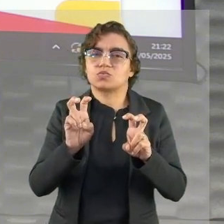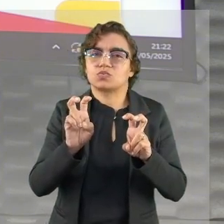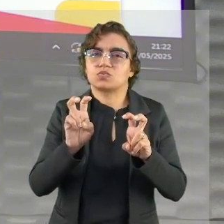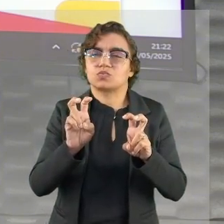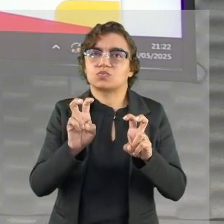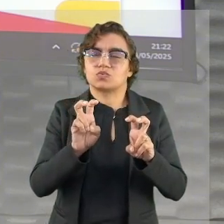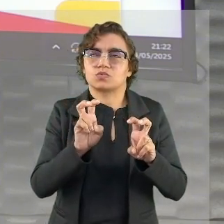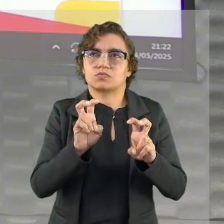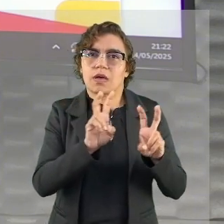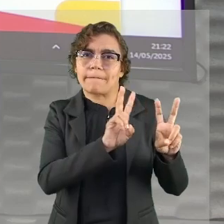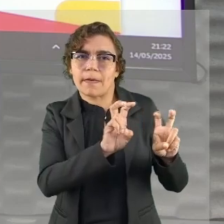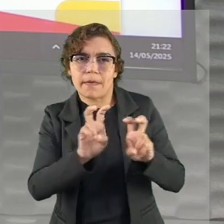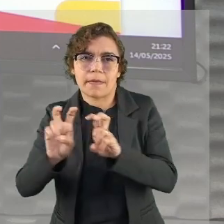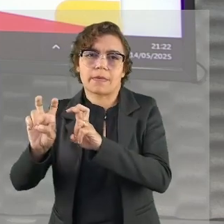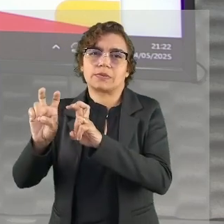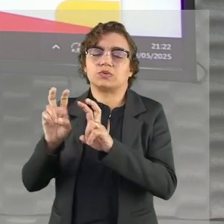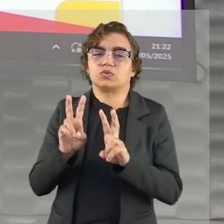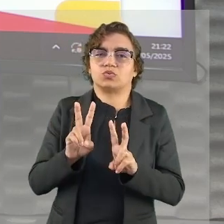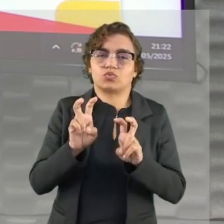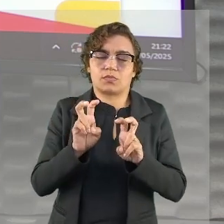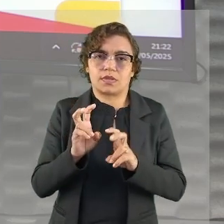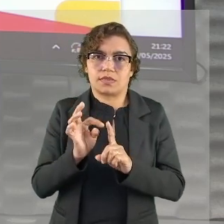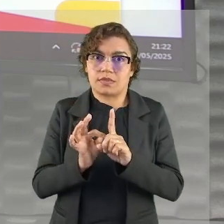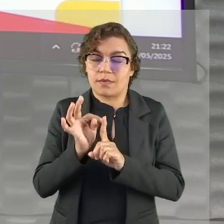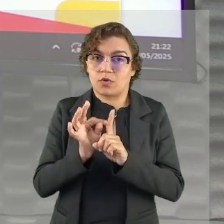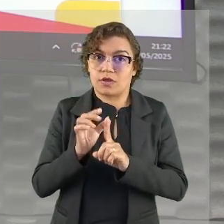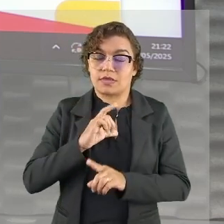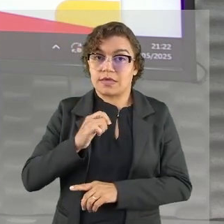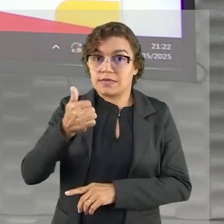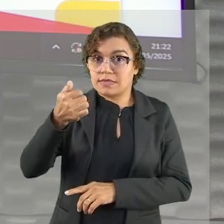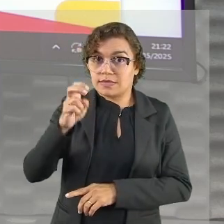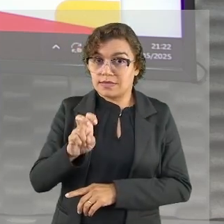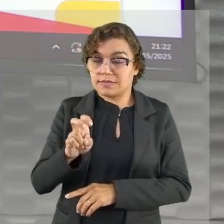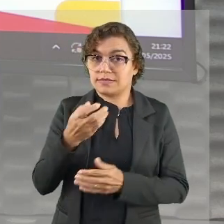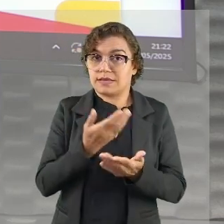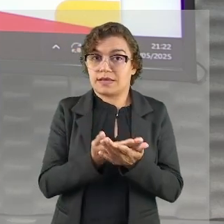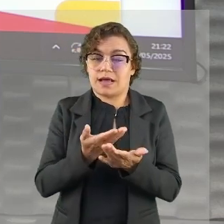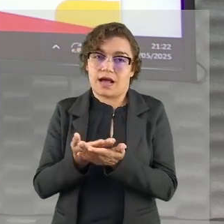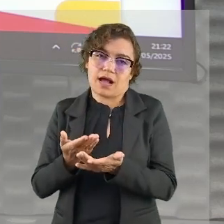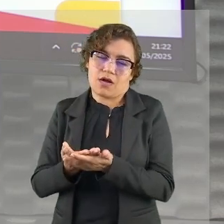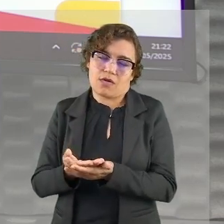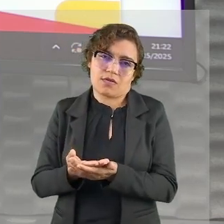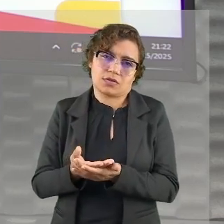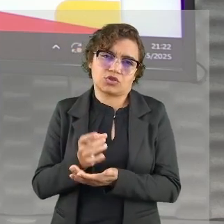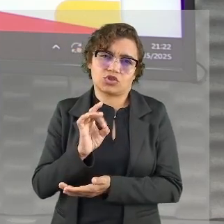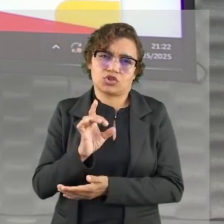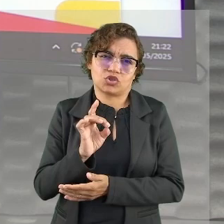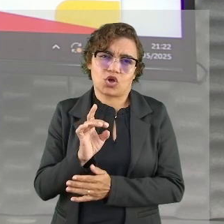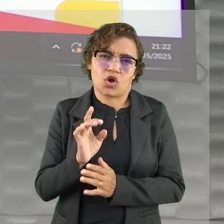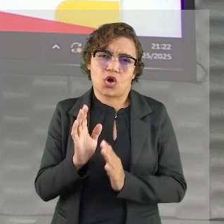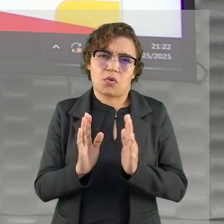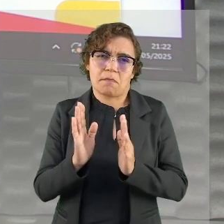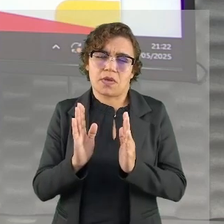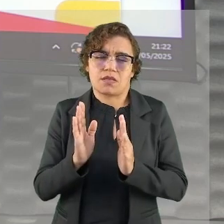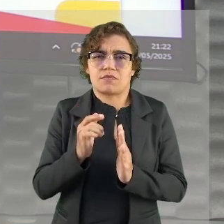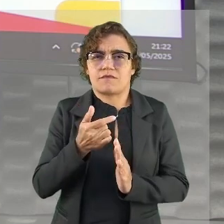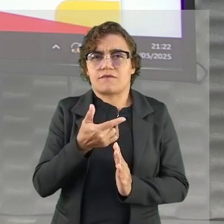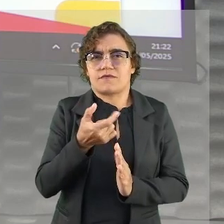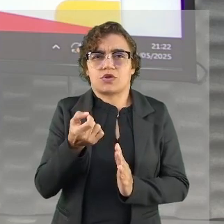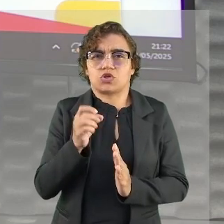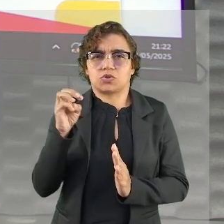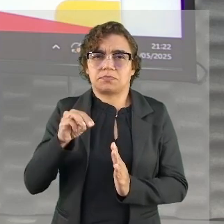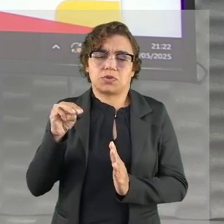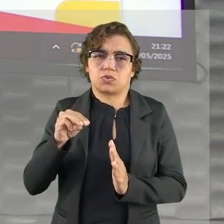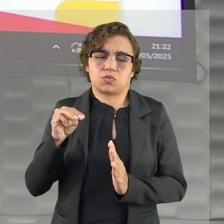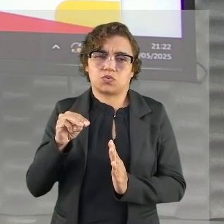preparadas para vocês, senhores e senhoras. Aulas de 20 minutos, aulas rápidas, tá? Uma caminhada